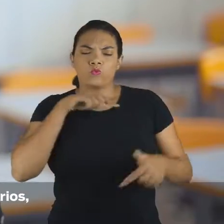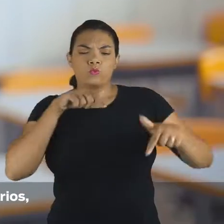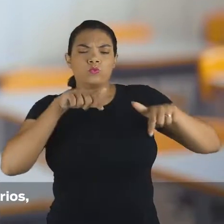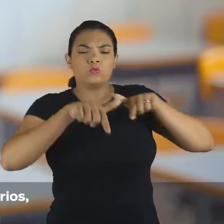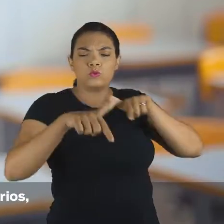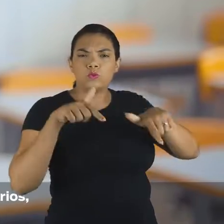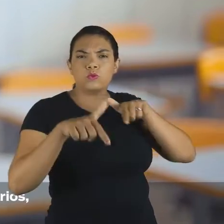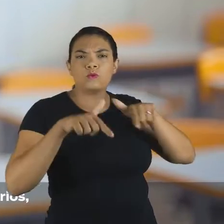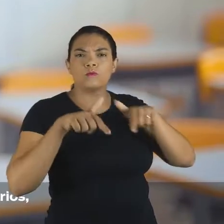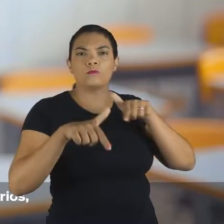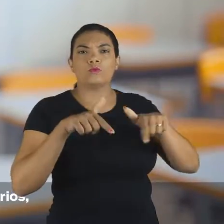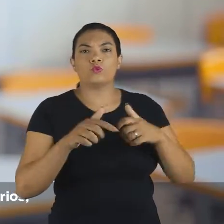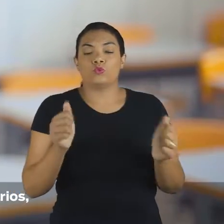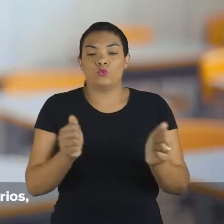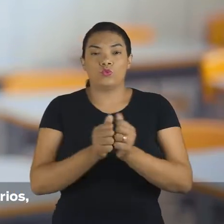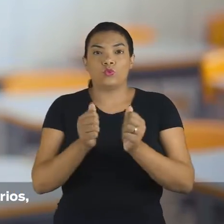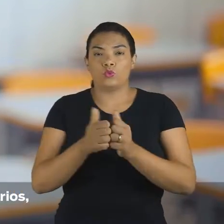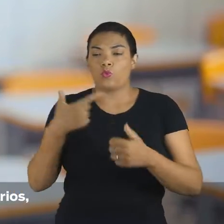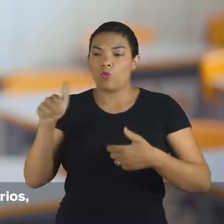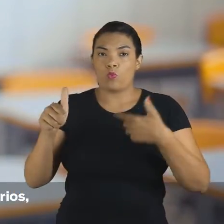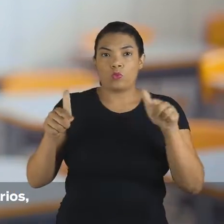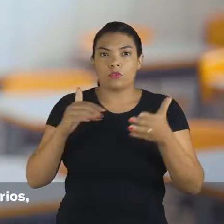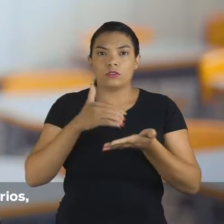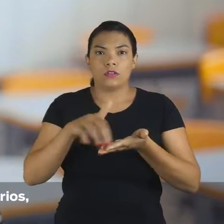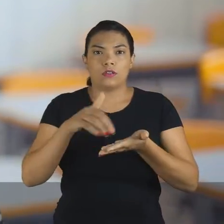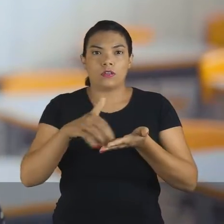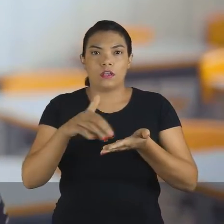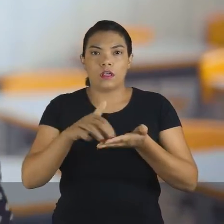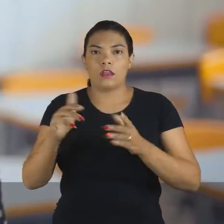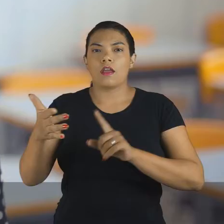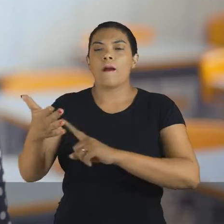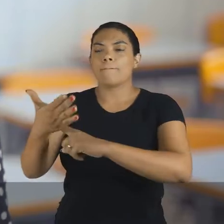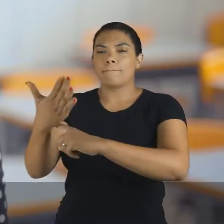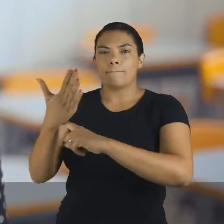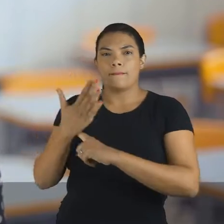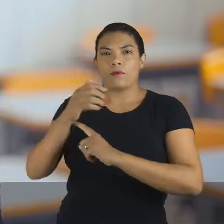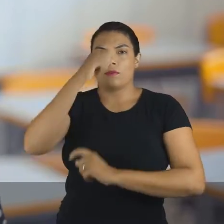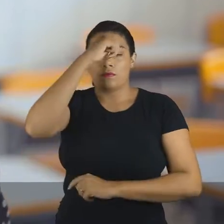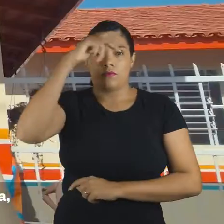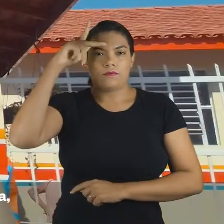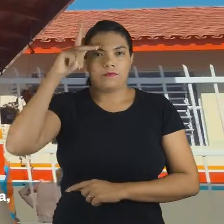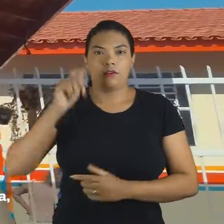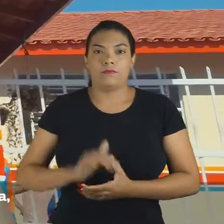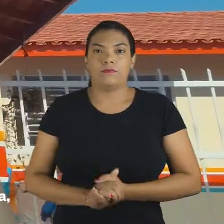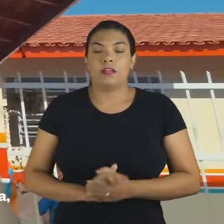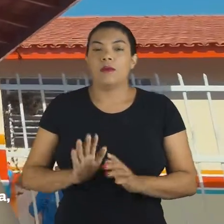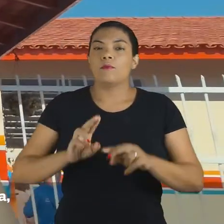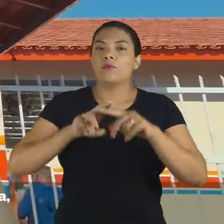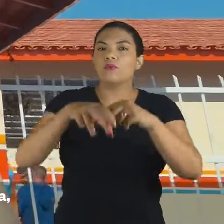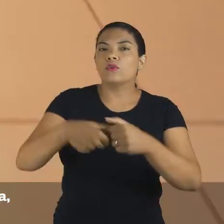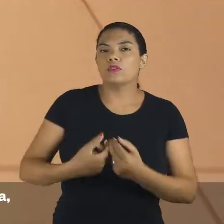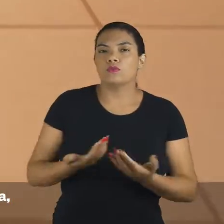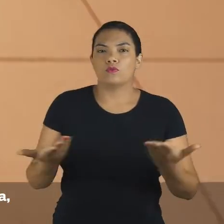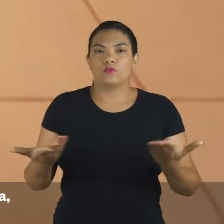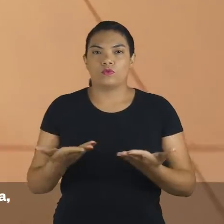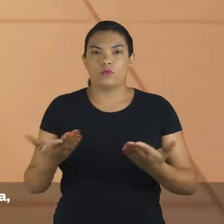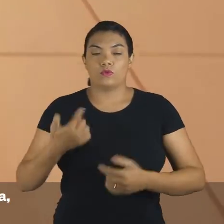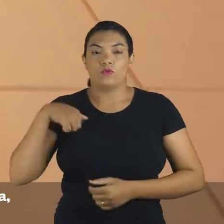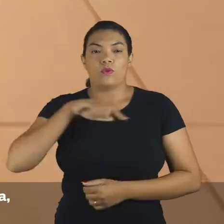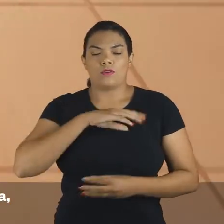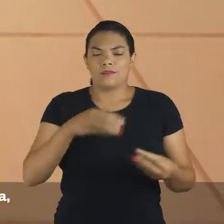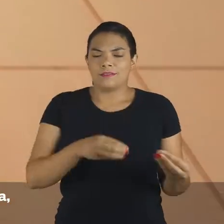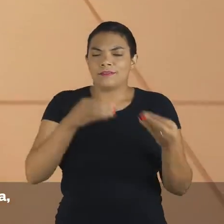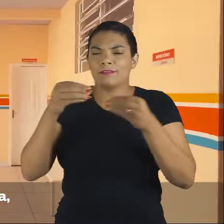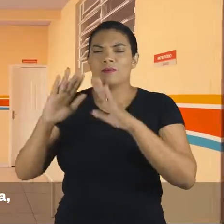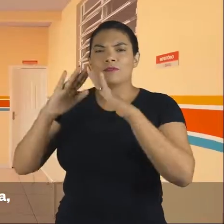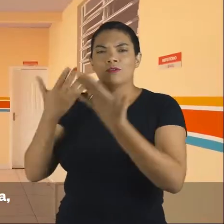Nós trabalhamos muito, nós trabalhamos junto com todos os outros secretários, com o total apoio da prefeita, e por isso hoje nós conseguimos entregar